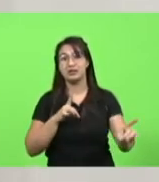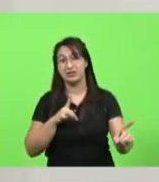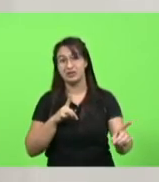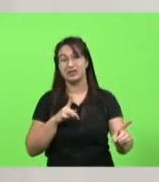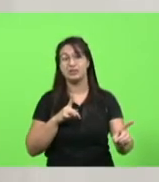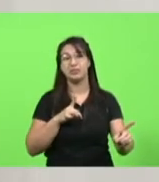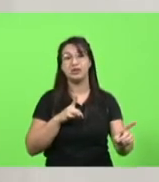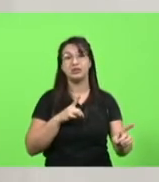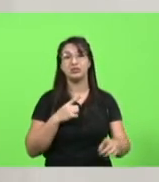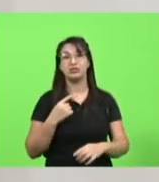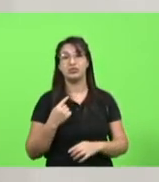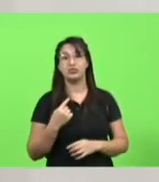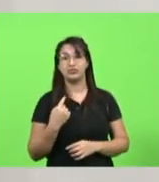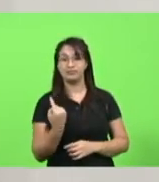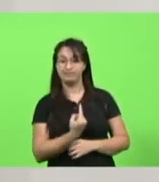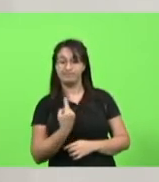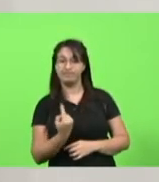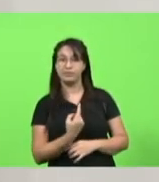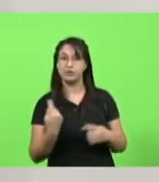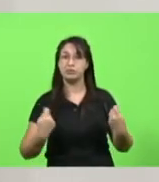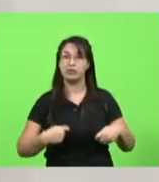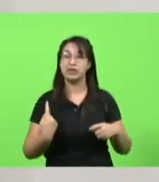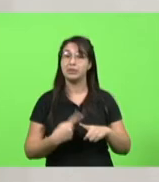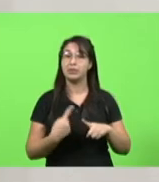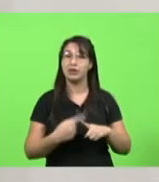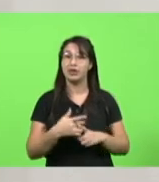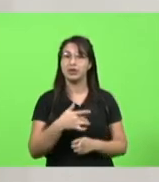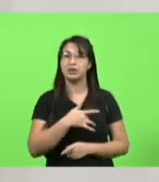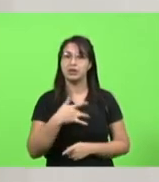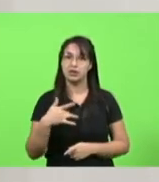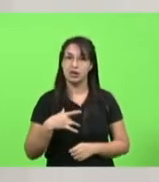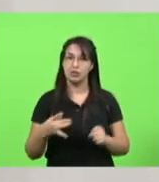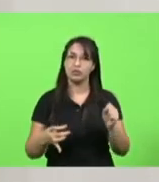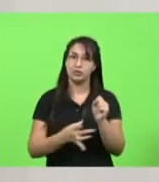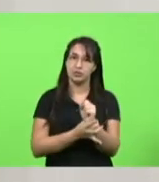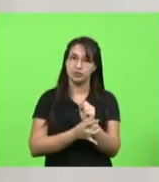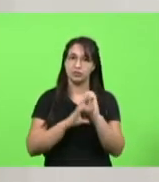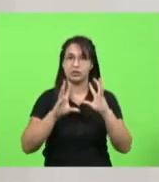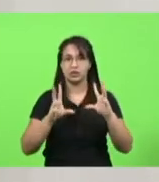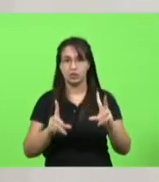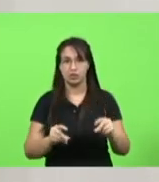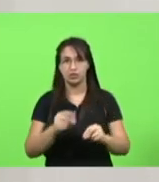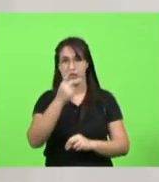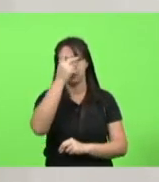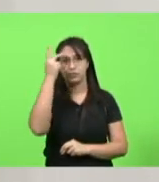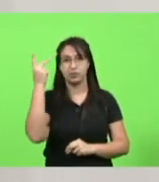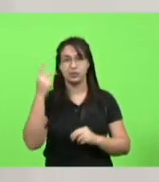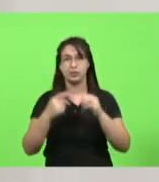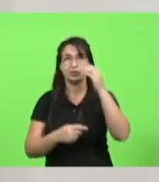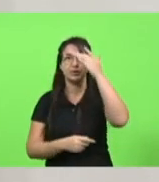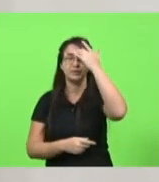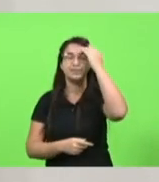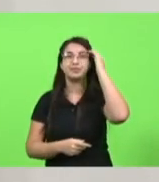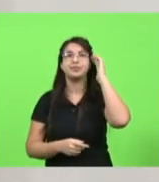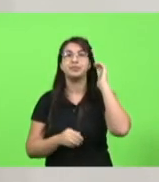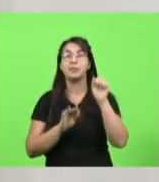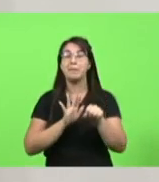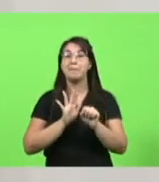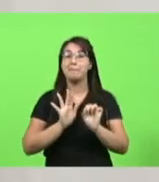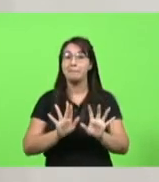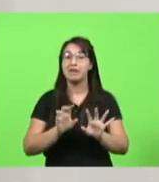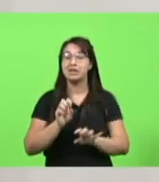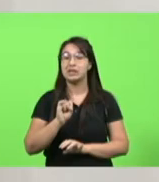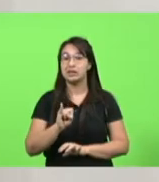social, em prol da saúde e segurança de todos os cidadãos. Mas se os PROCONs